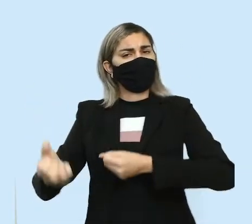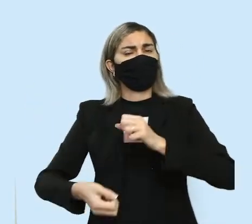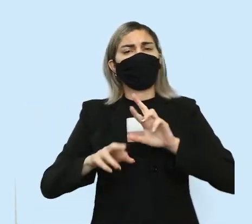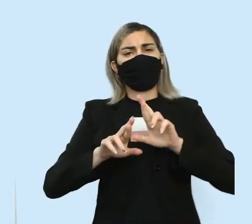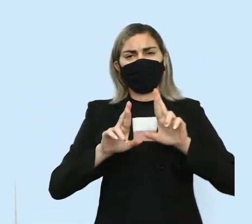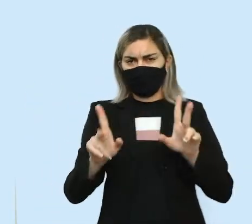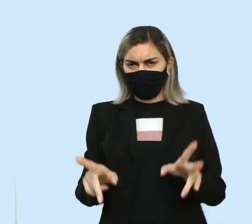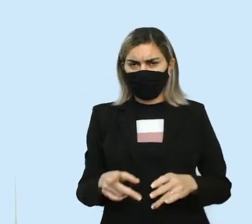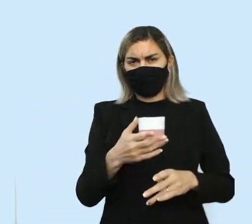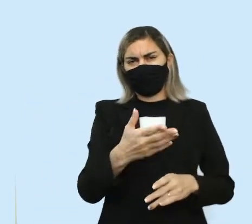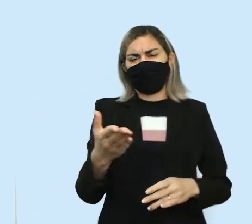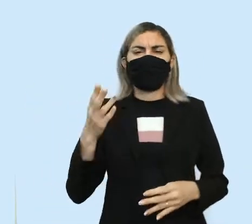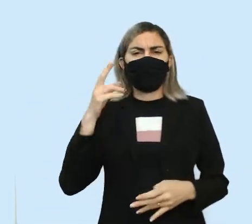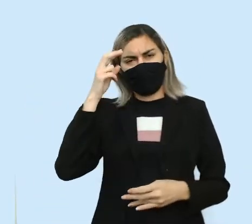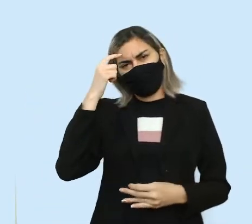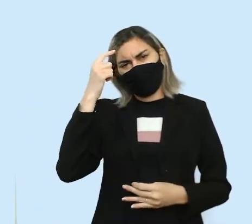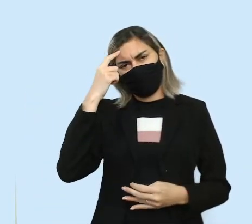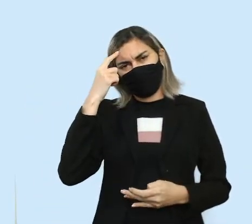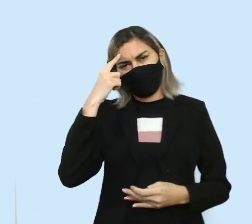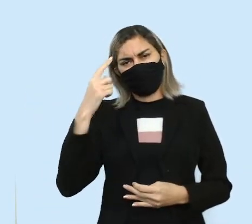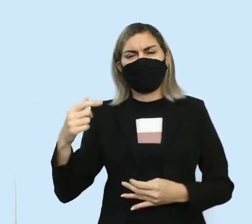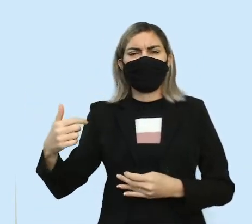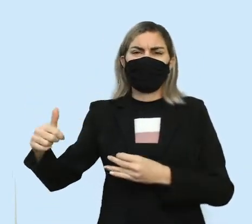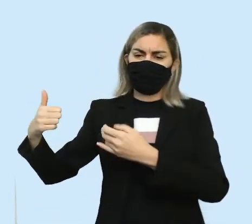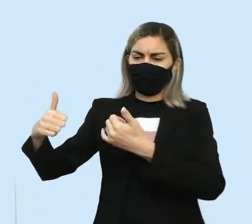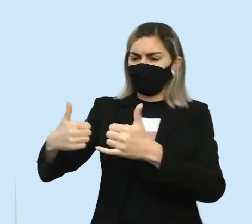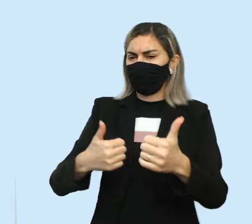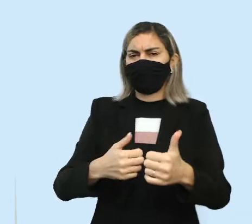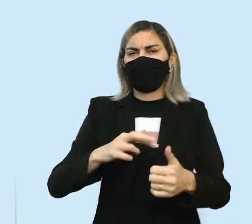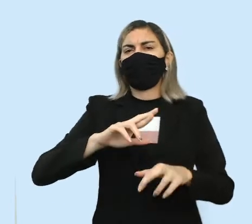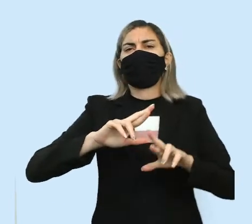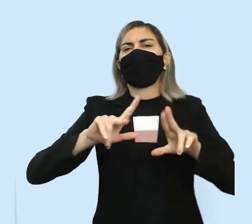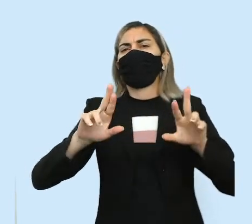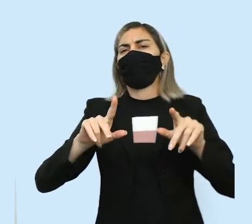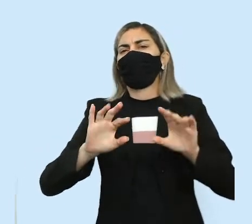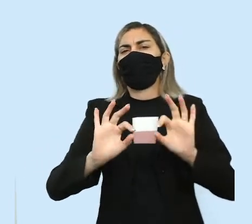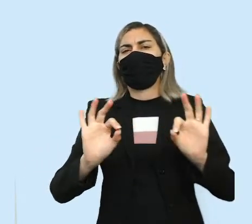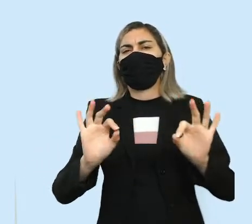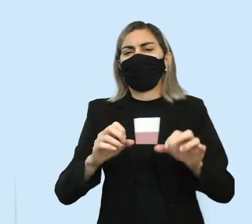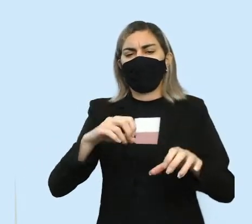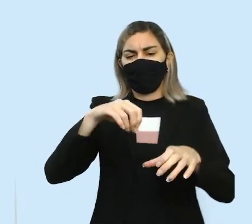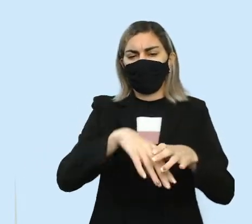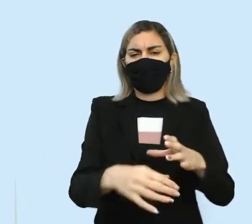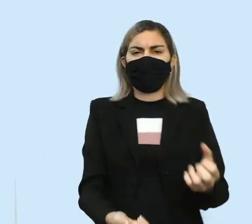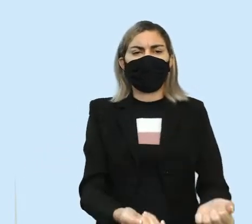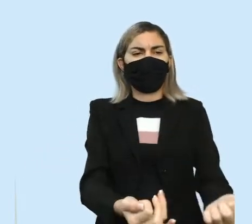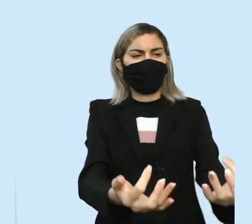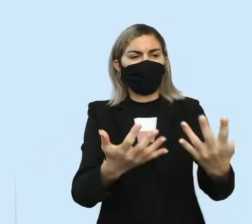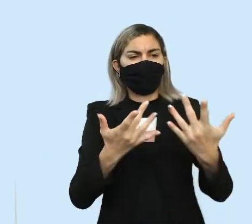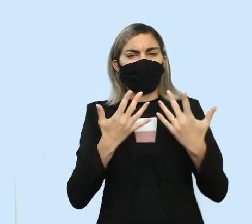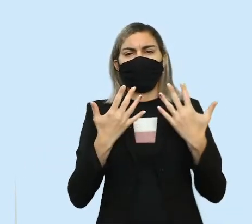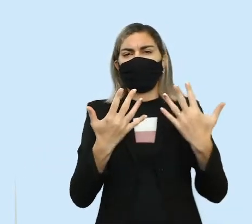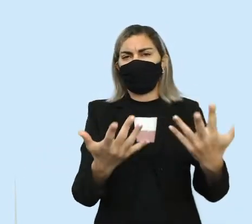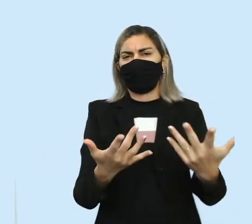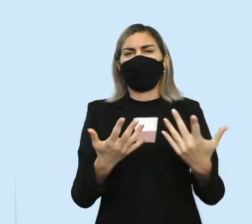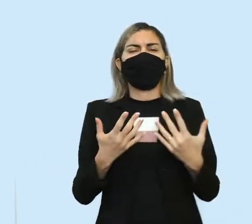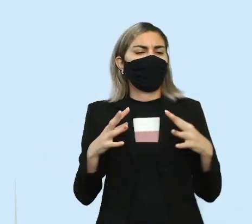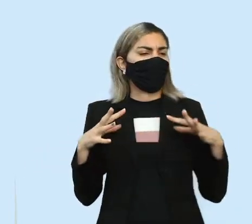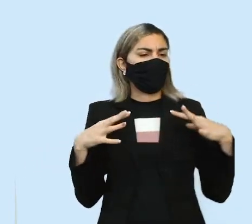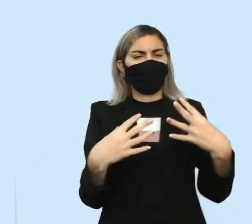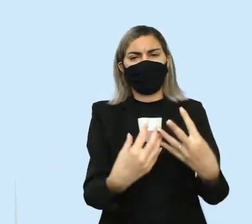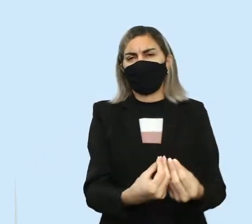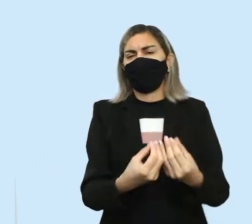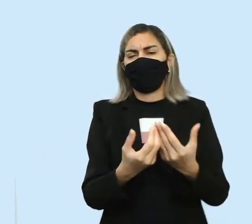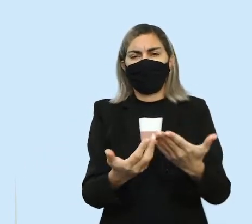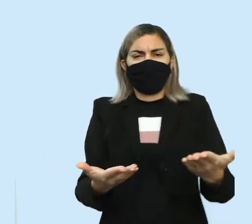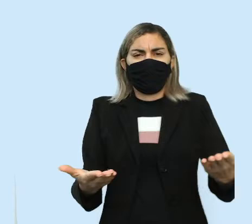do que a priori você possa imaginar, essa terra não é lá tão fértil no primeiro momento, não vai oferecer todo o